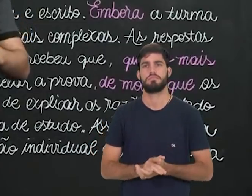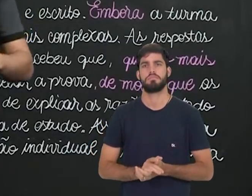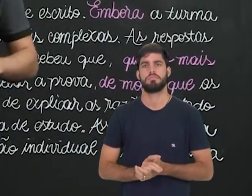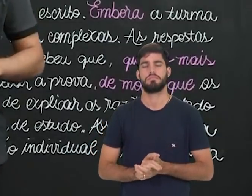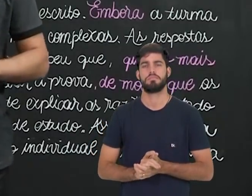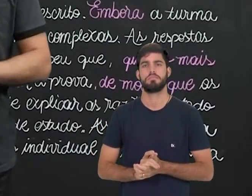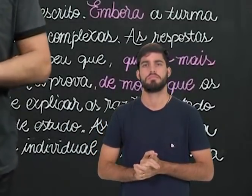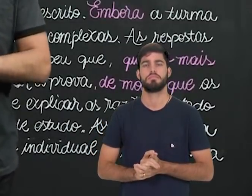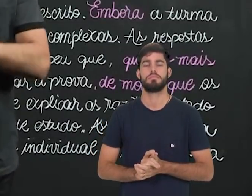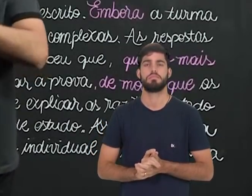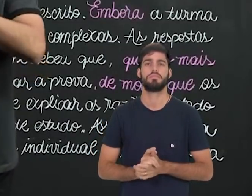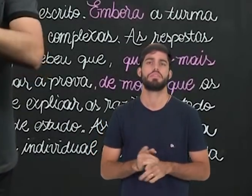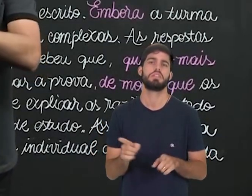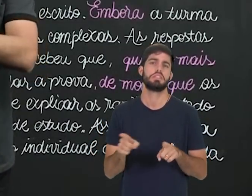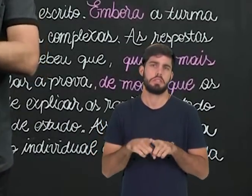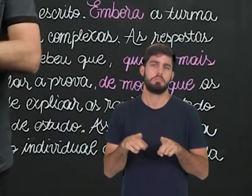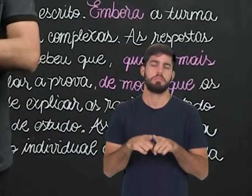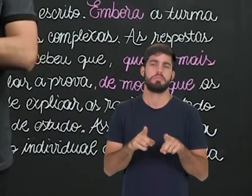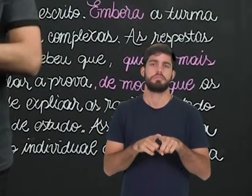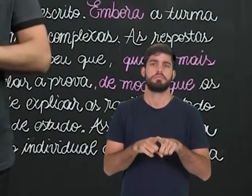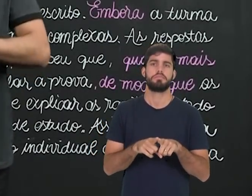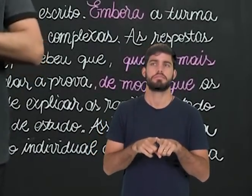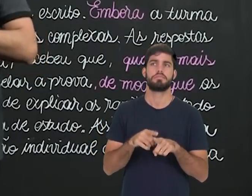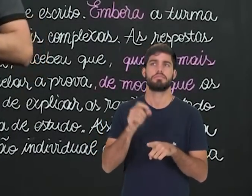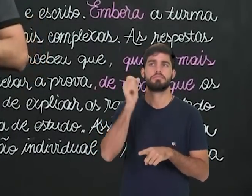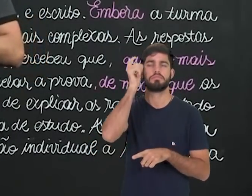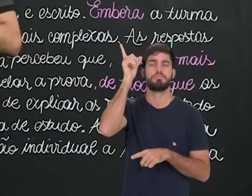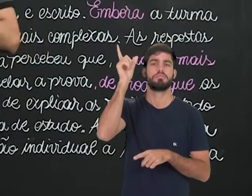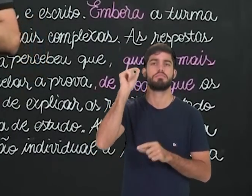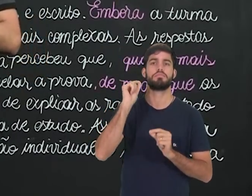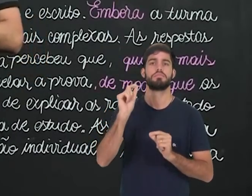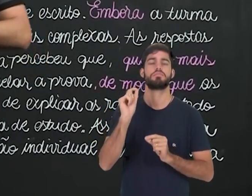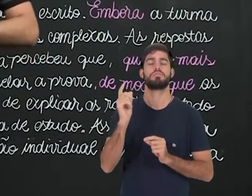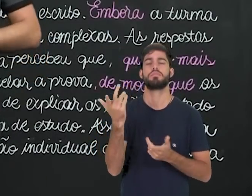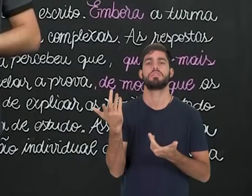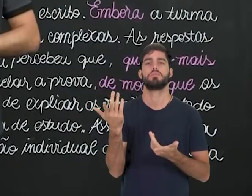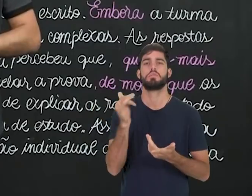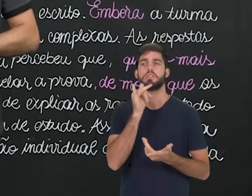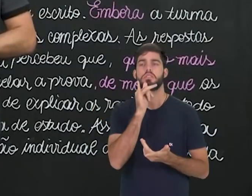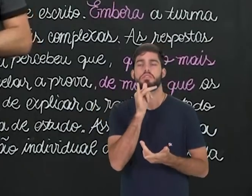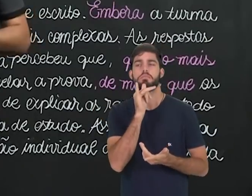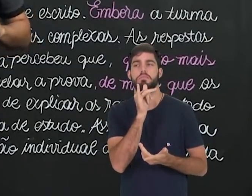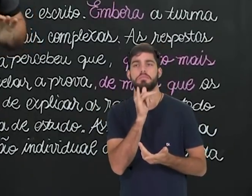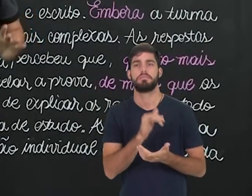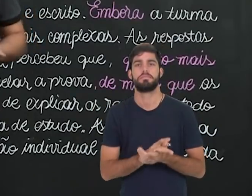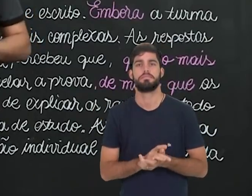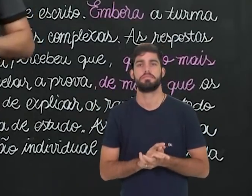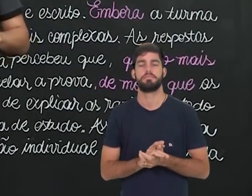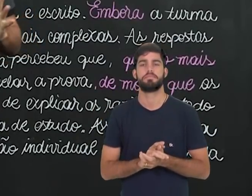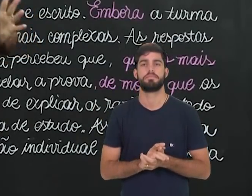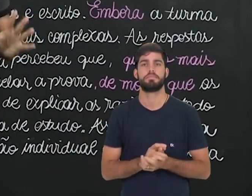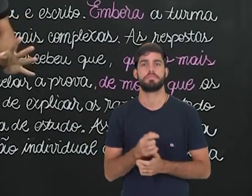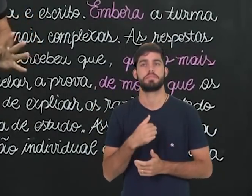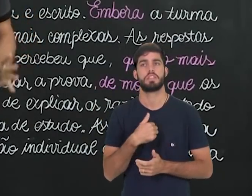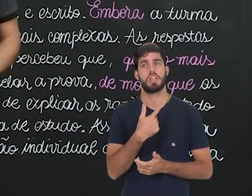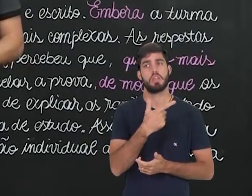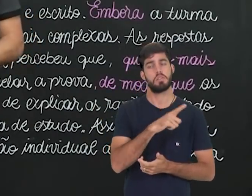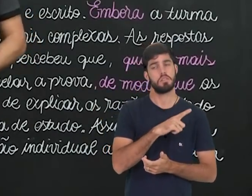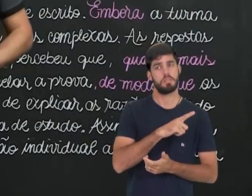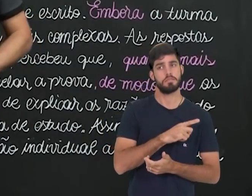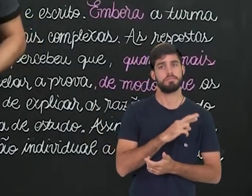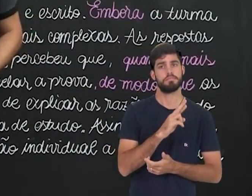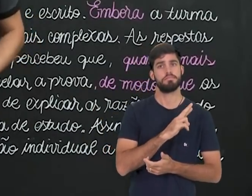não obstante, que são conjunções que também dão essa ideia de concessão. Quando eu digo, por exemplo, embora tenha